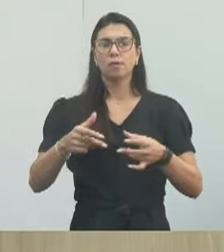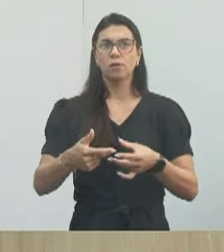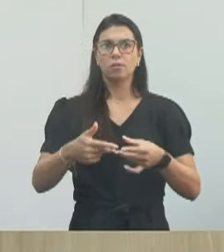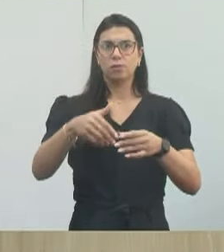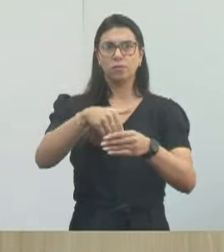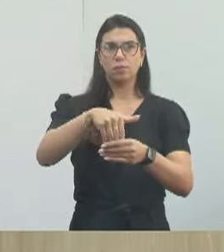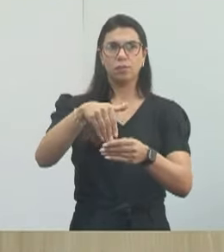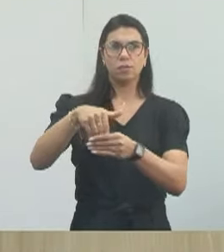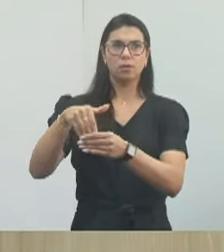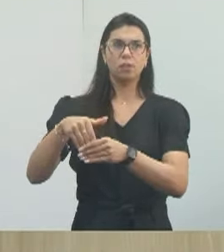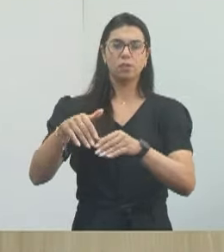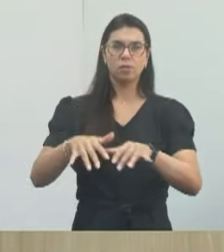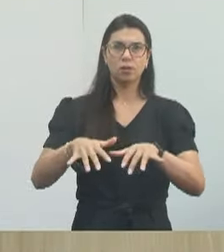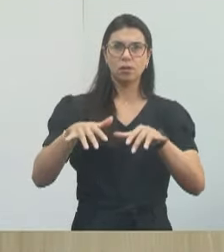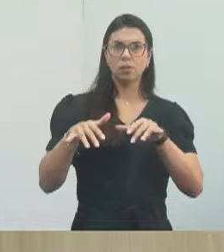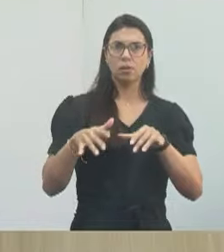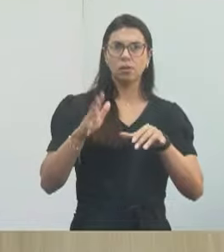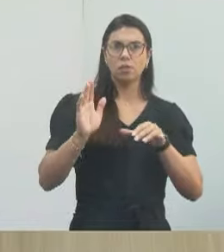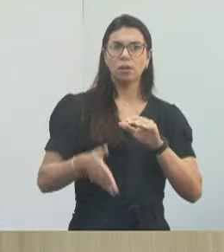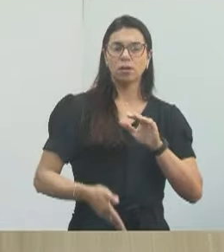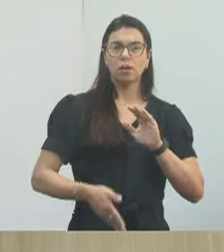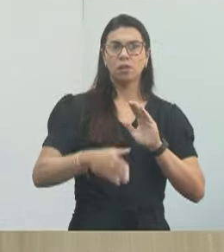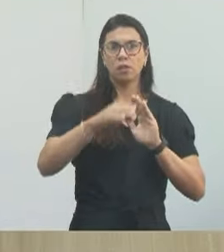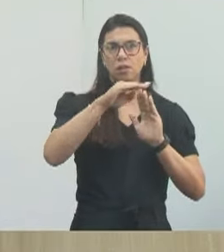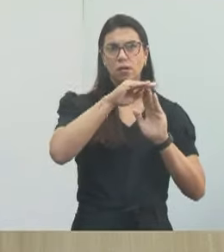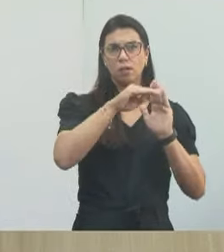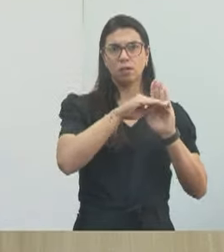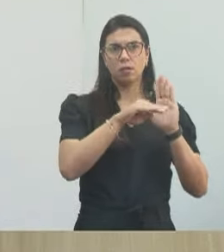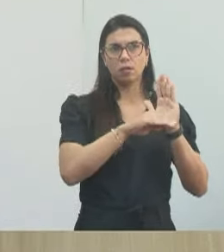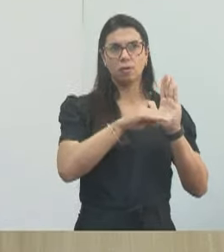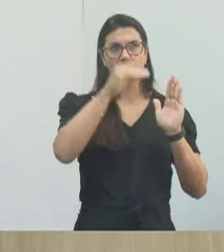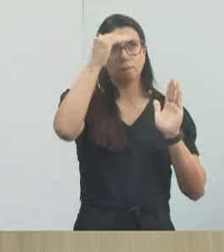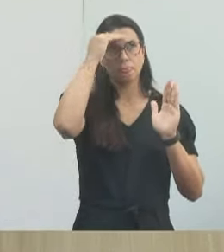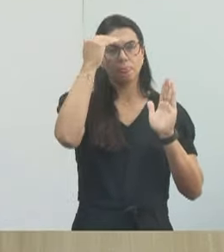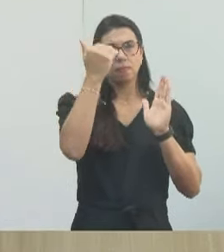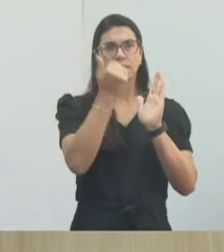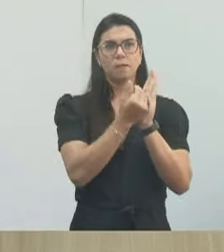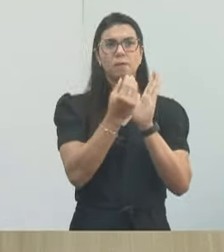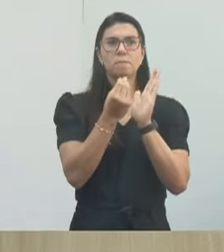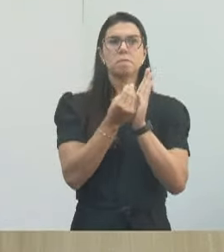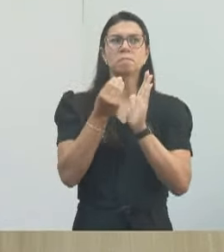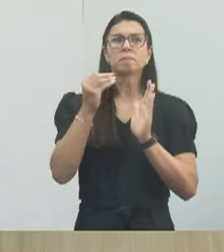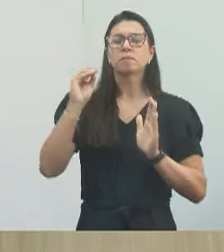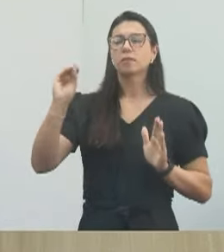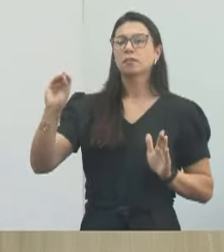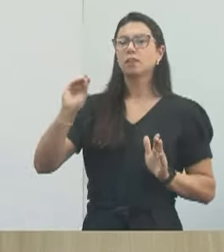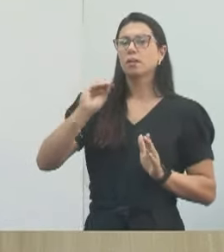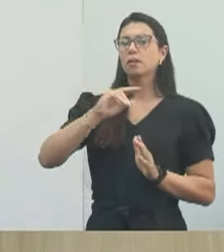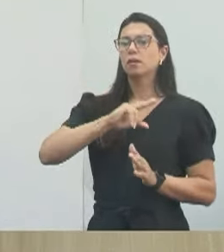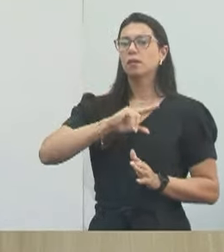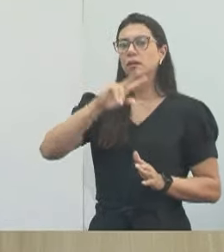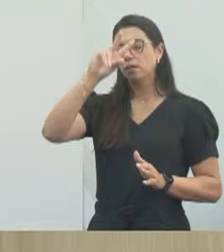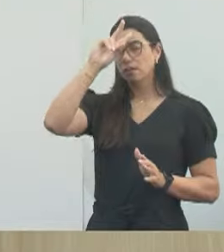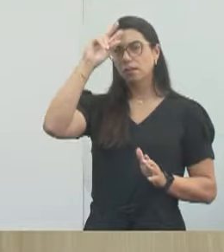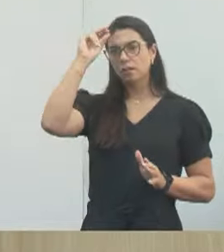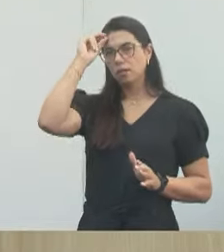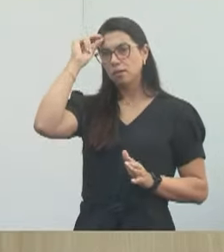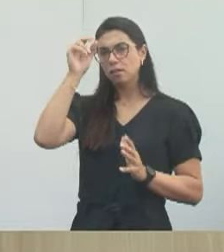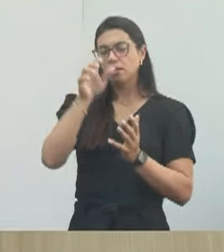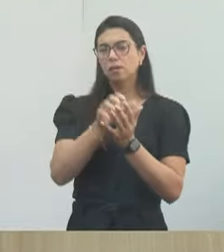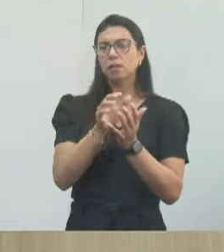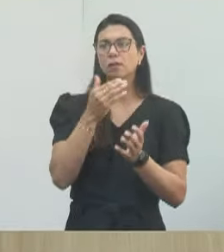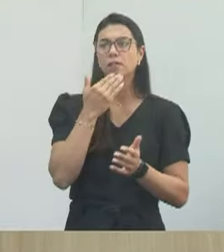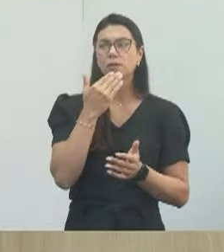plenário cumprid as formalidades regimentais seja encaminhado Senhor Prefeito Municipal de jacar o seguinte pedido